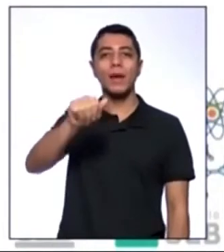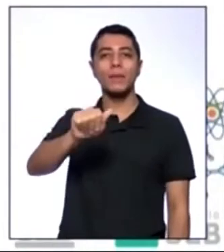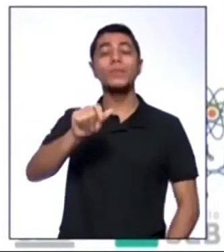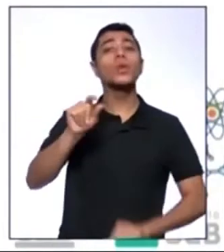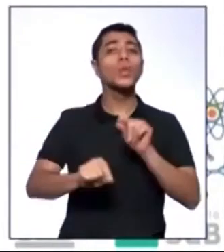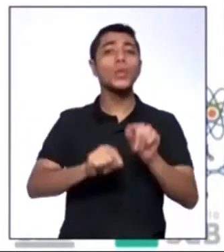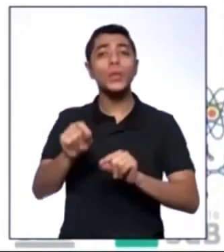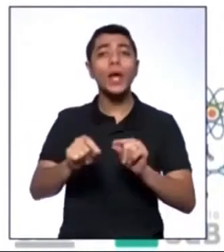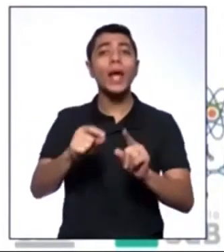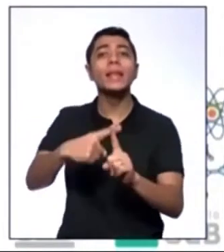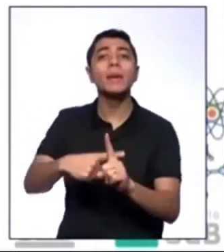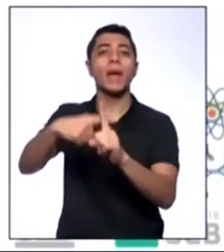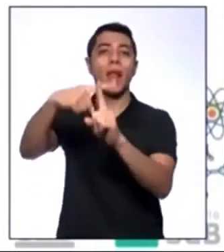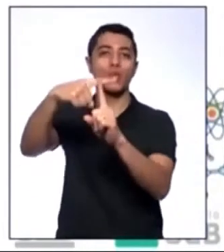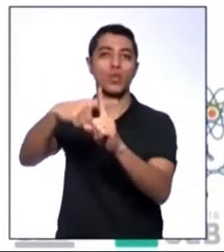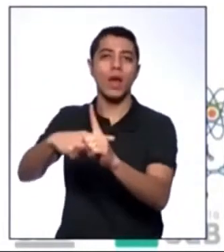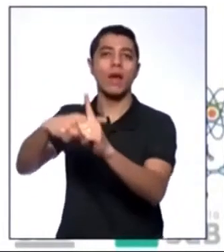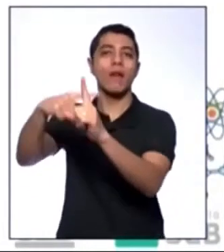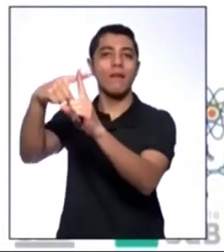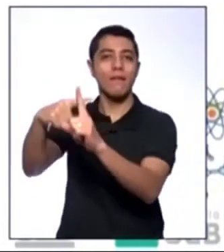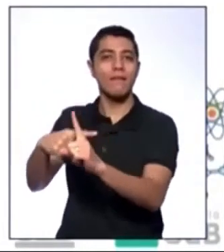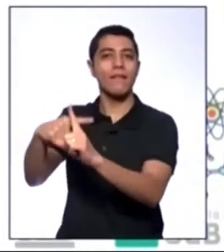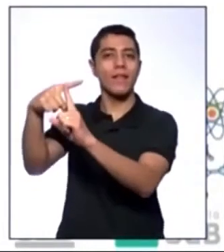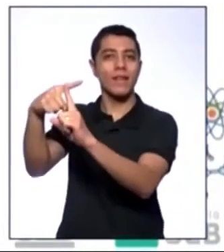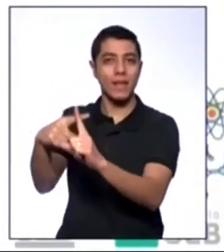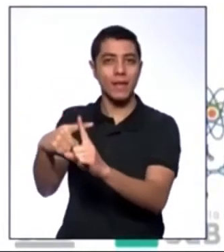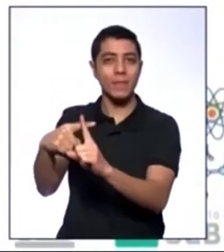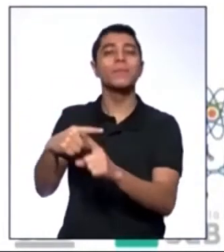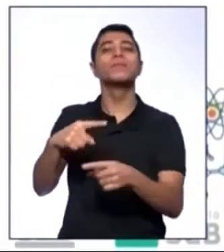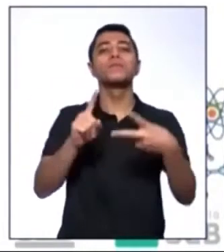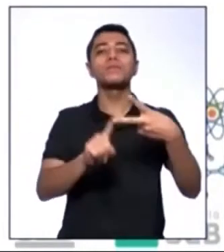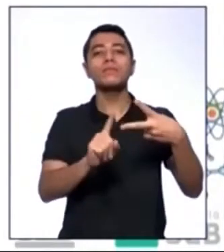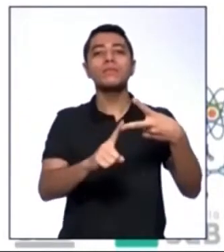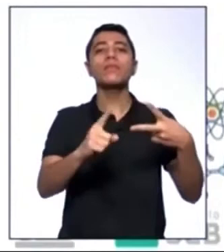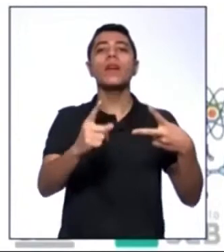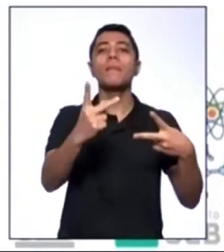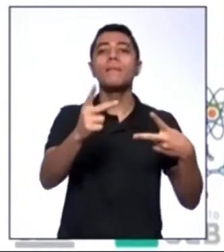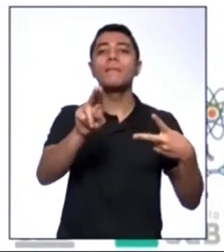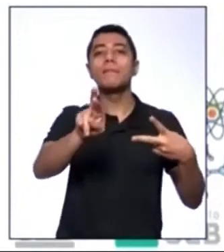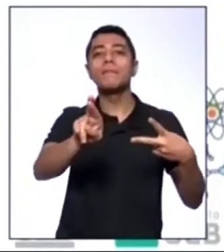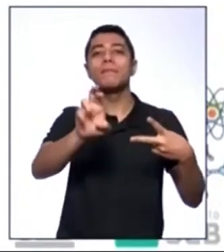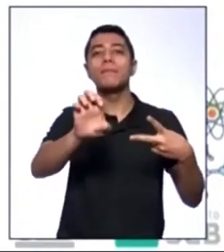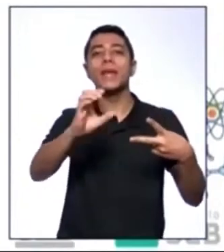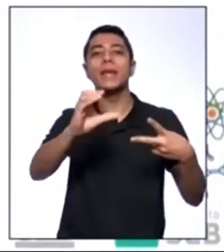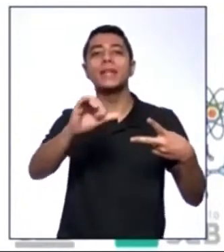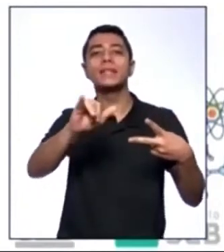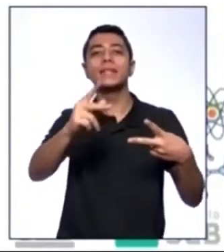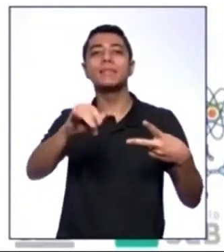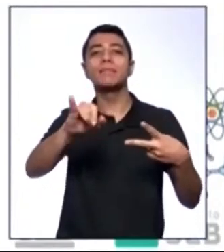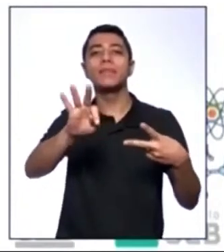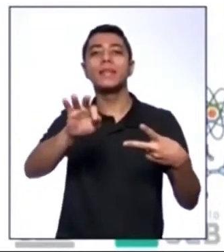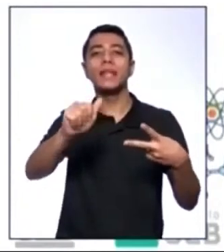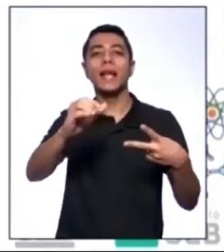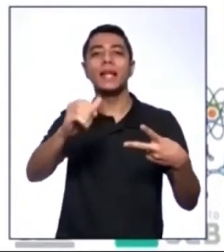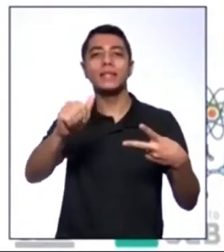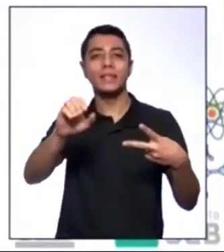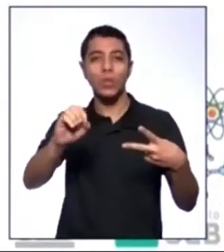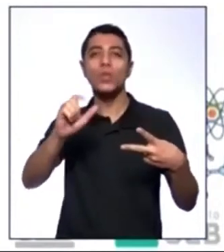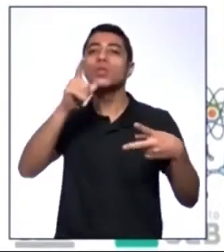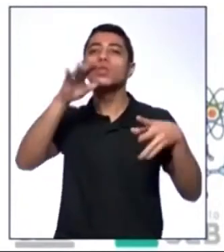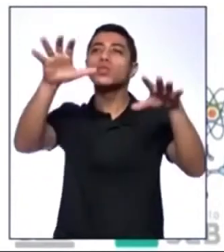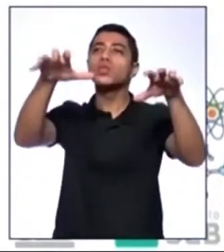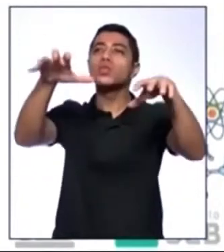temperatura e da pluviosidade ou da precipitação ao longo do ano. Olha só, galera, que